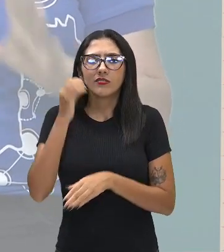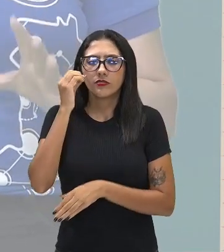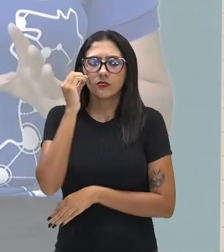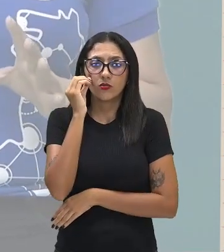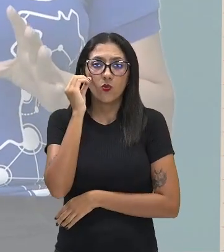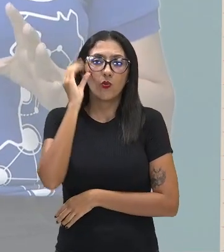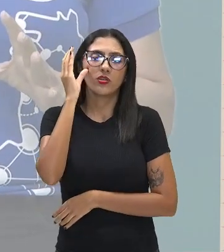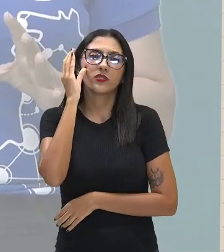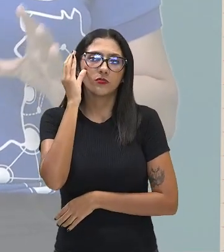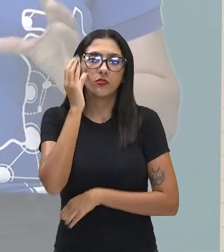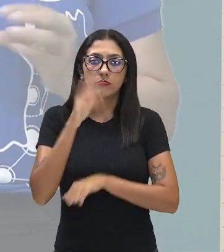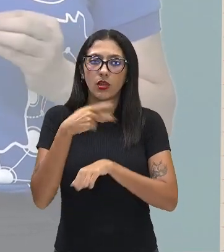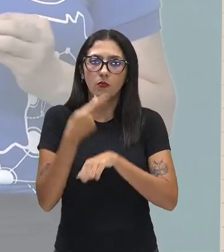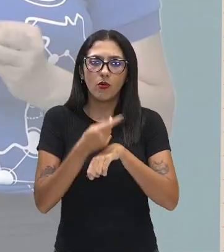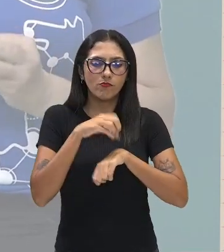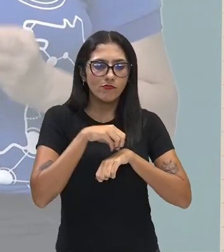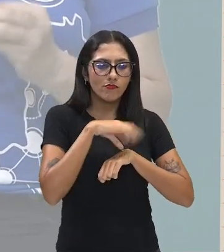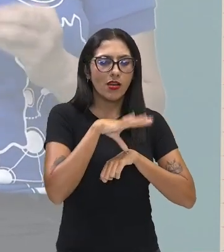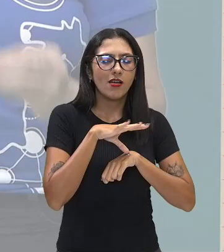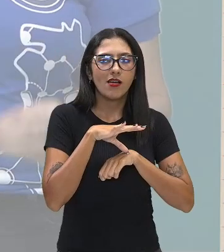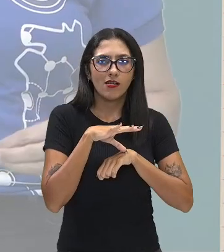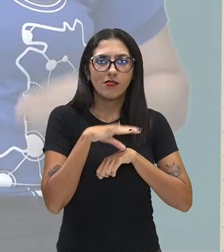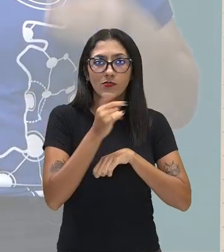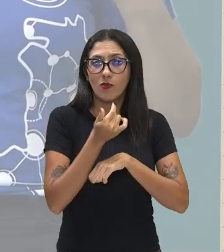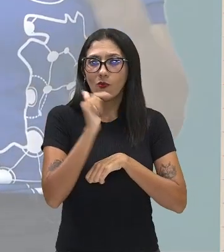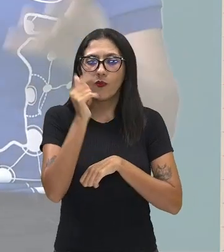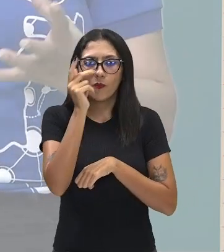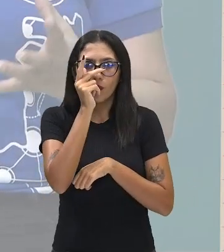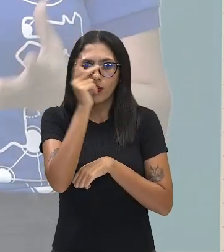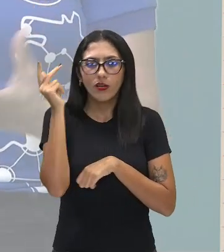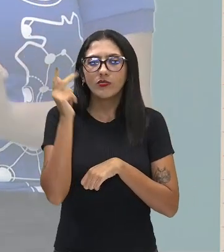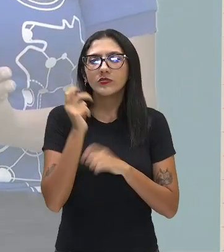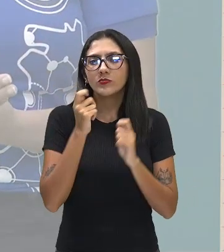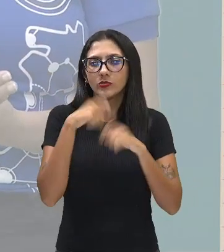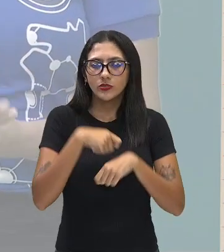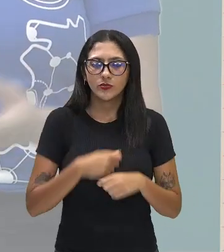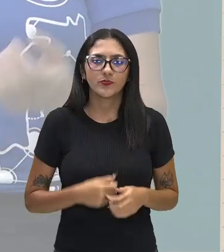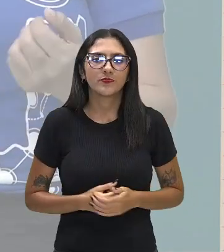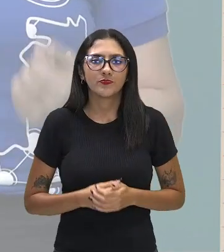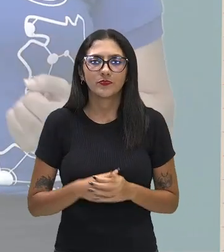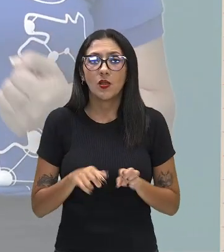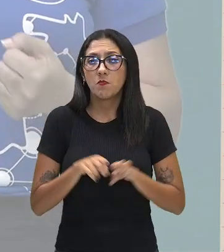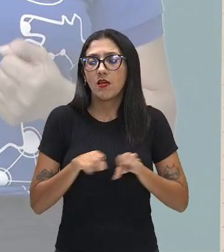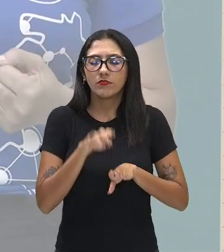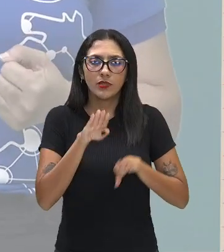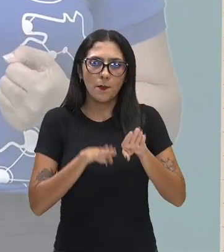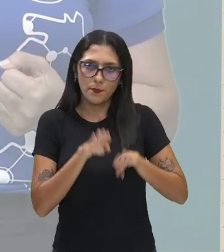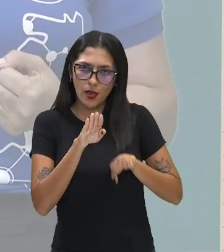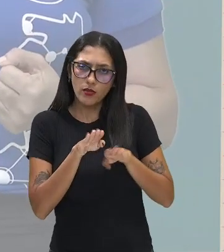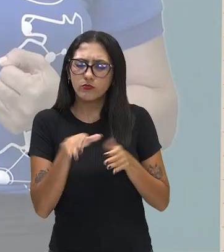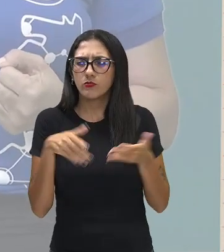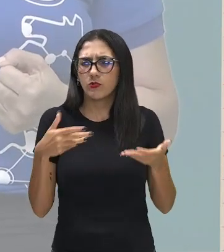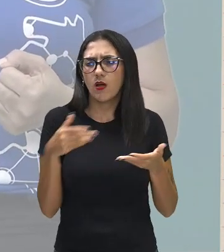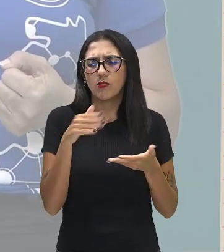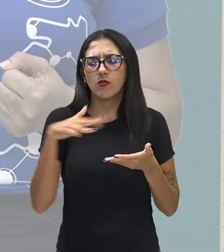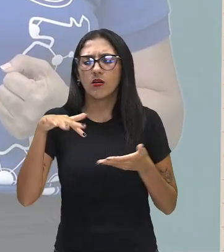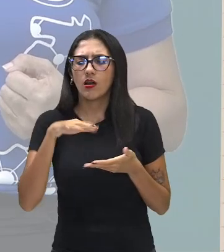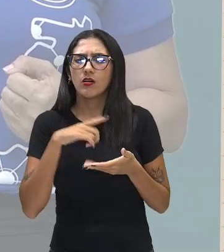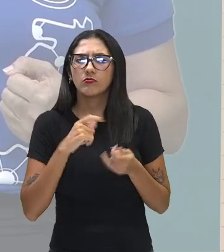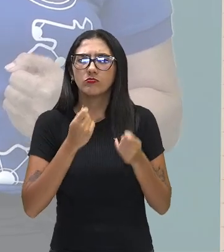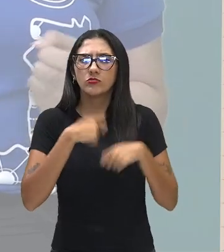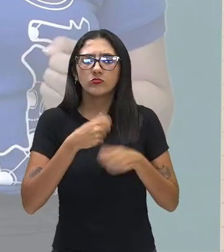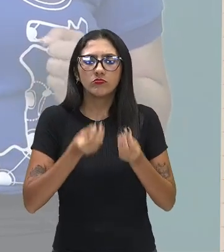conhecimentos a alguém. Então, vou procurar, vai depender, né, de quem vai receber esse meu